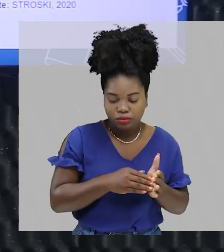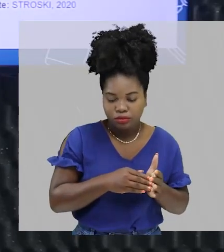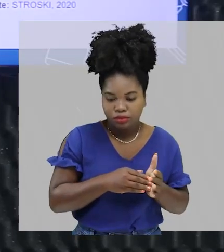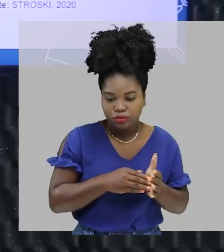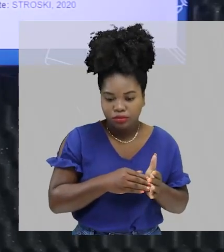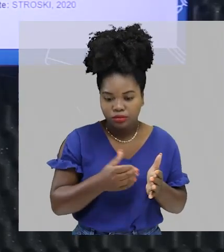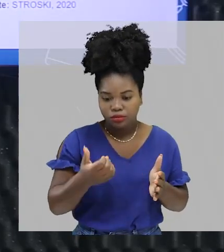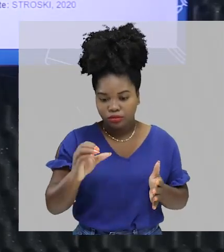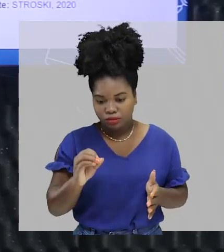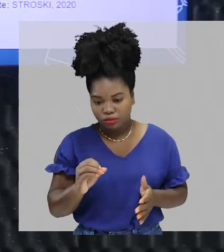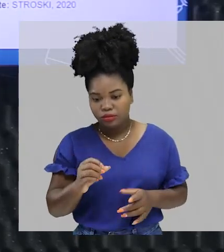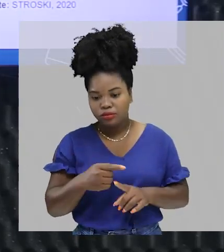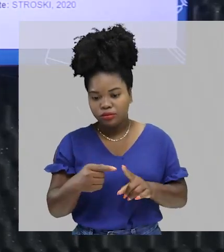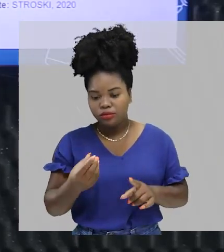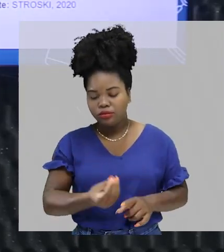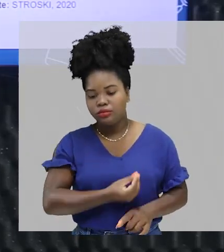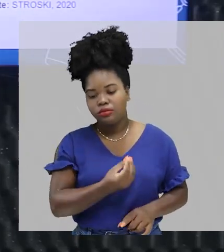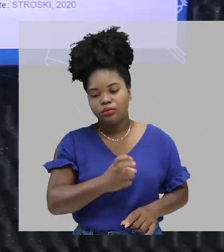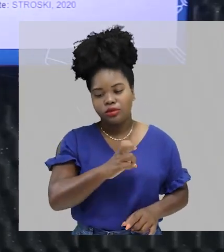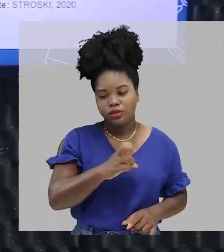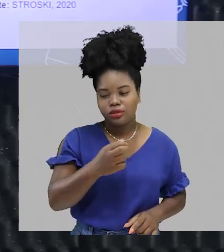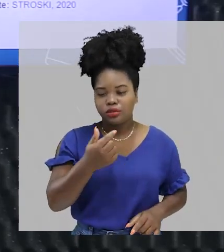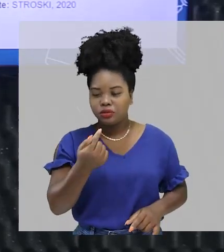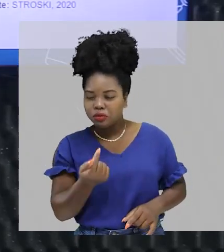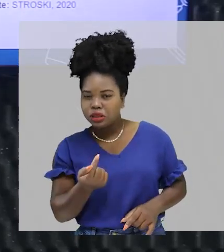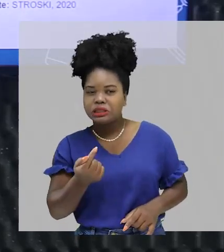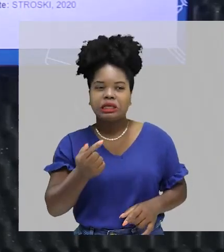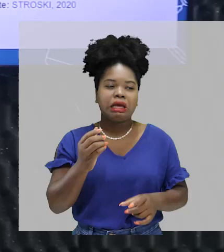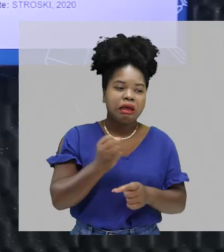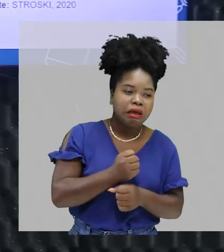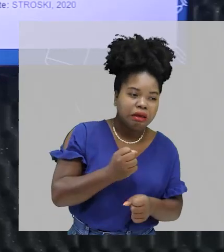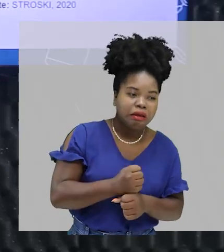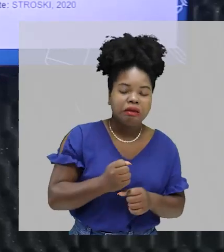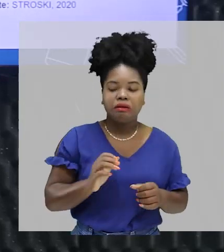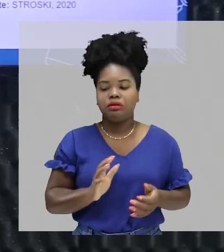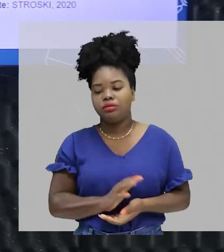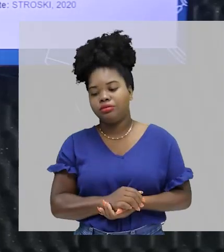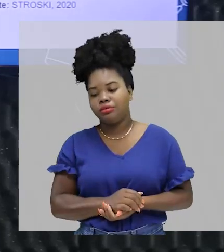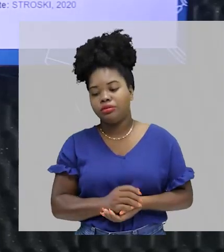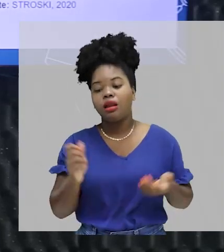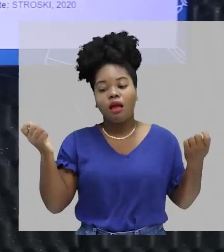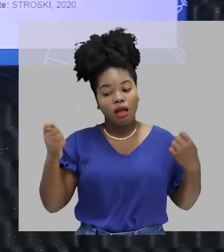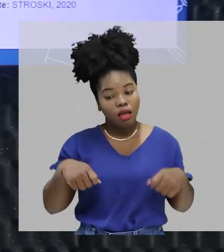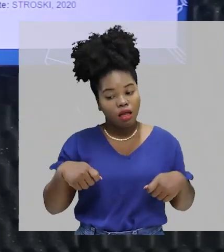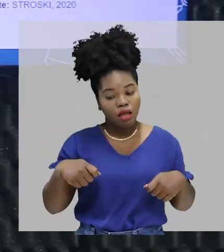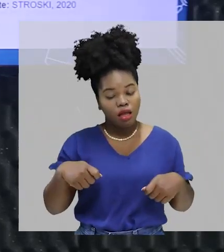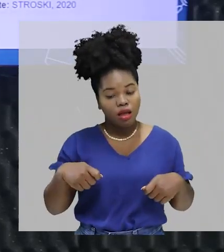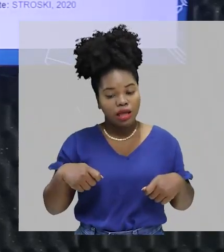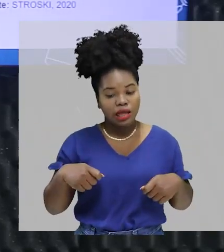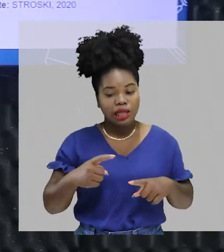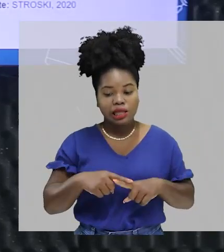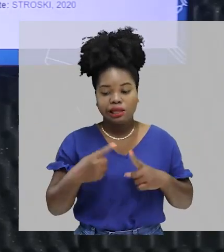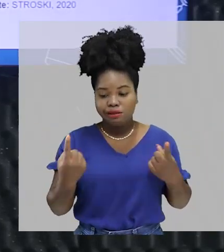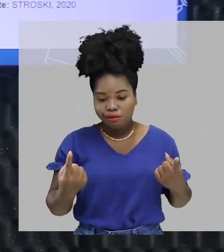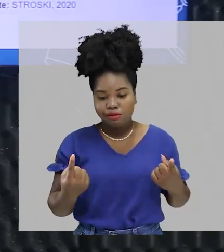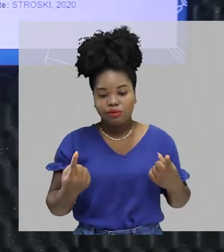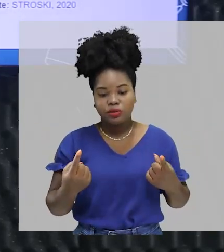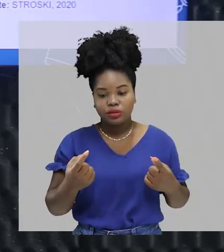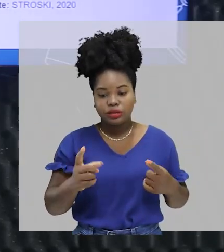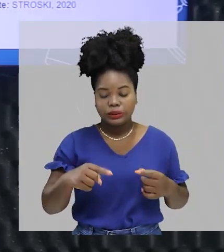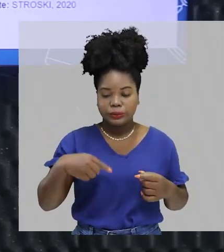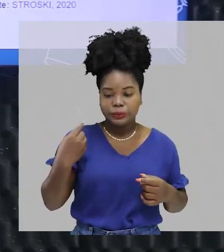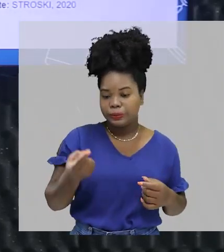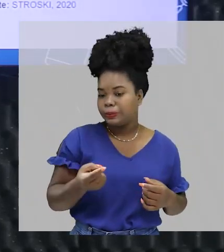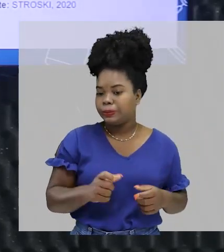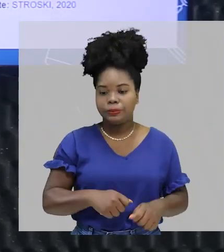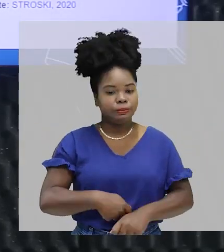meias vidas, né? Aí vão para 57 mil anos, 50 mil anos. É possível. Mais disso já não é mais